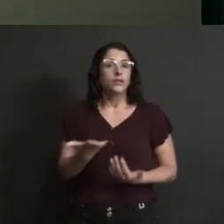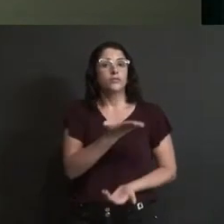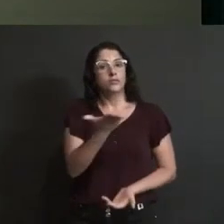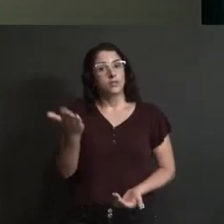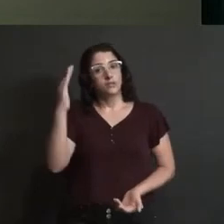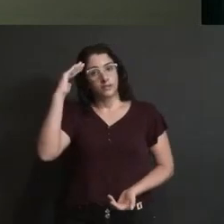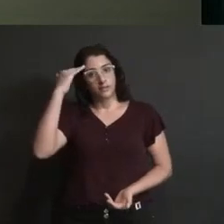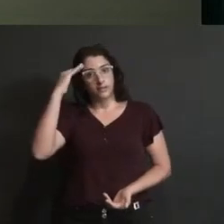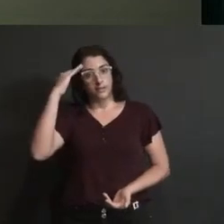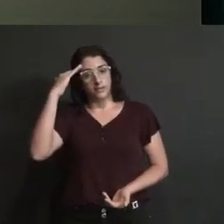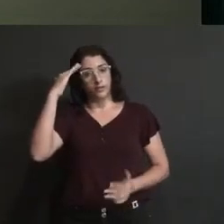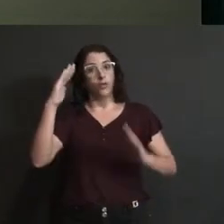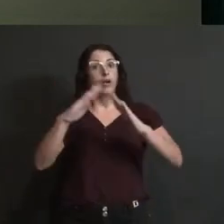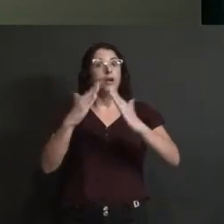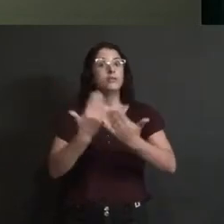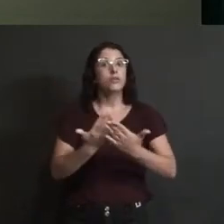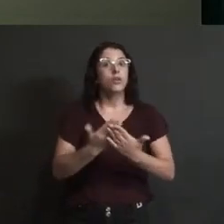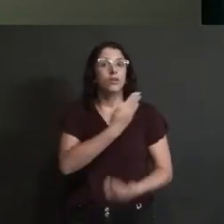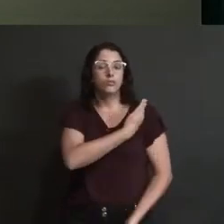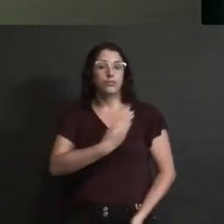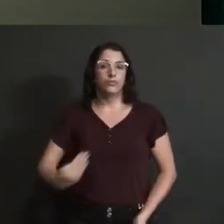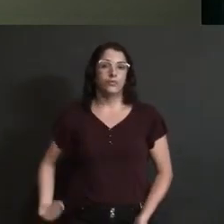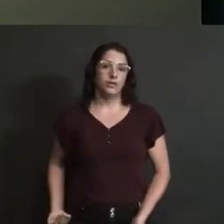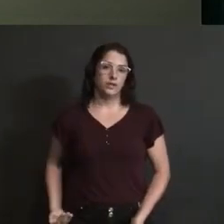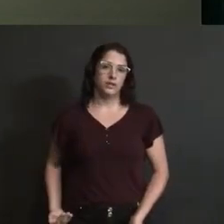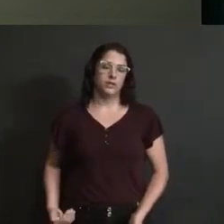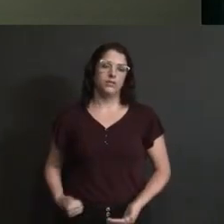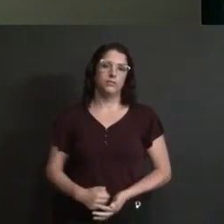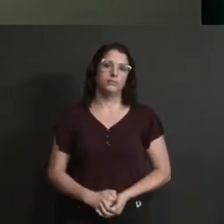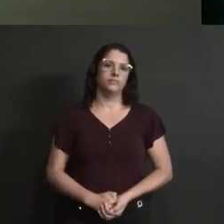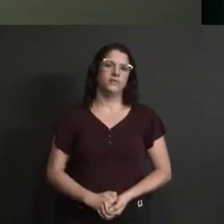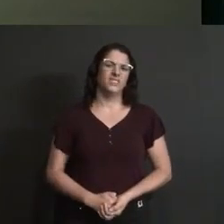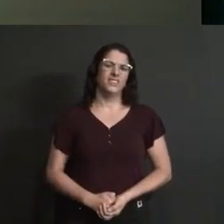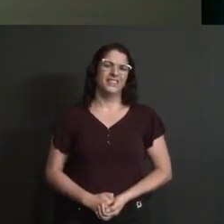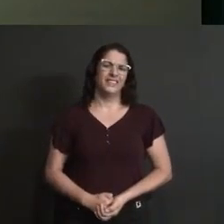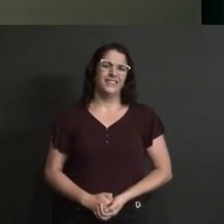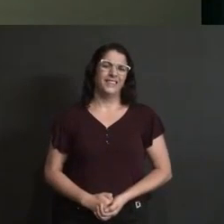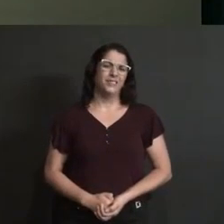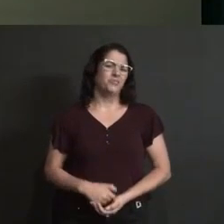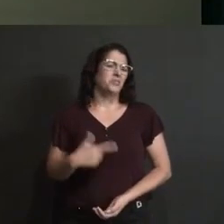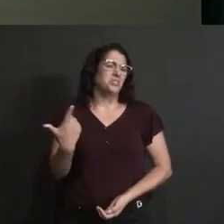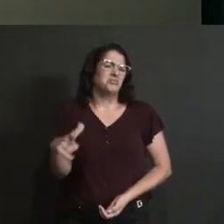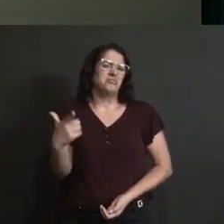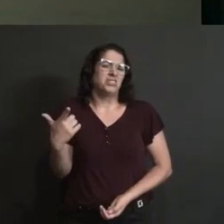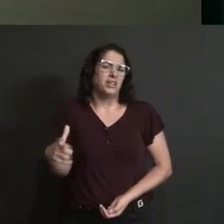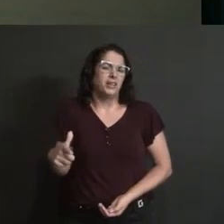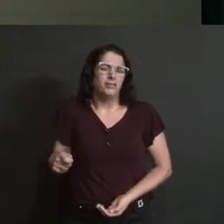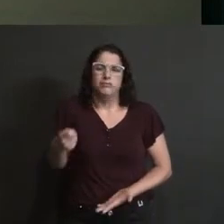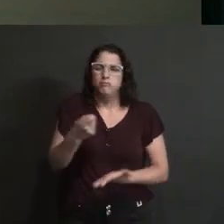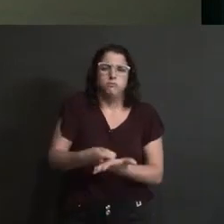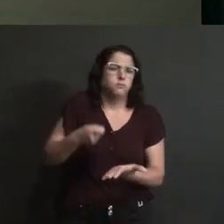esse evento, nós não fizemos nenhum esforço para que ele viesse aqui.